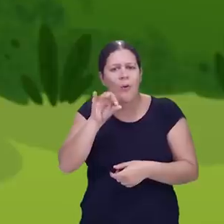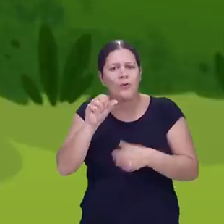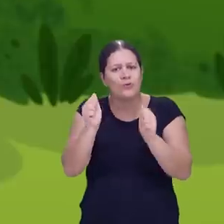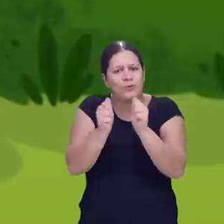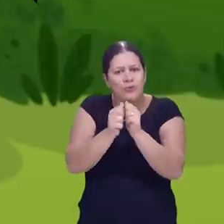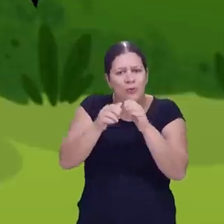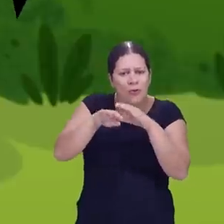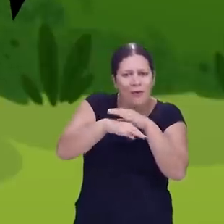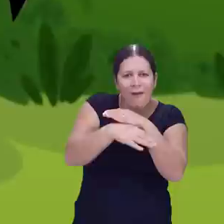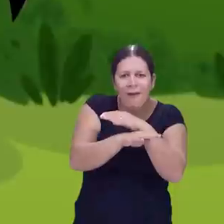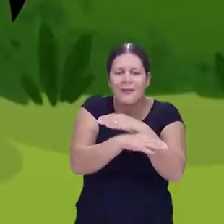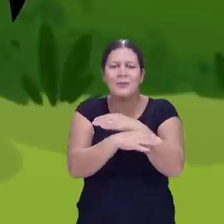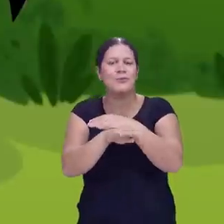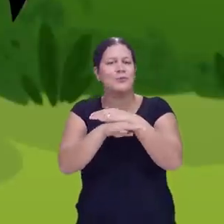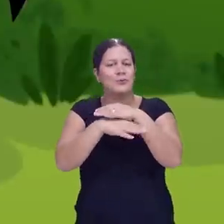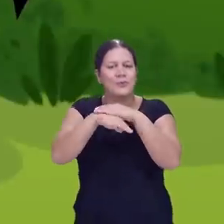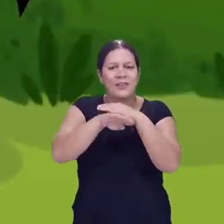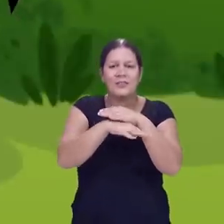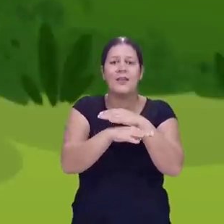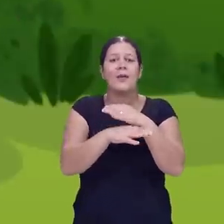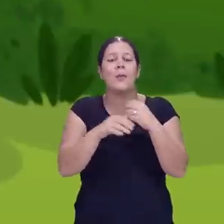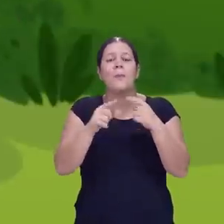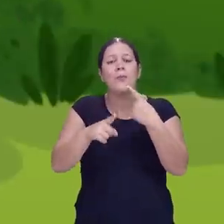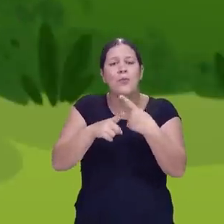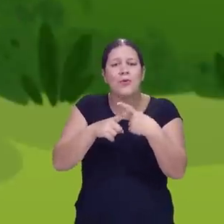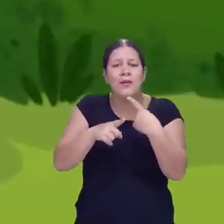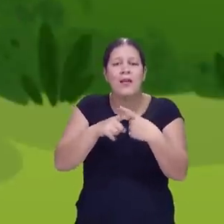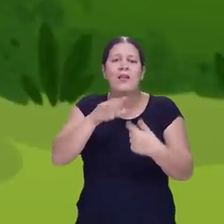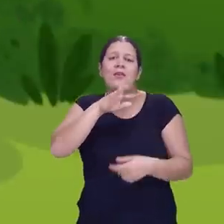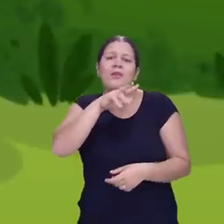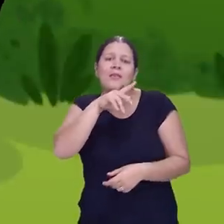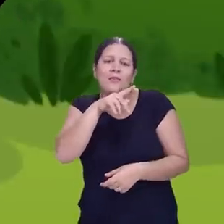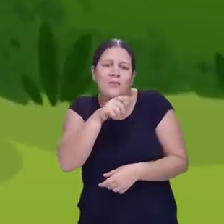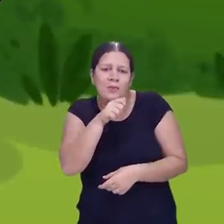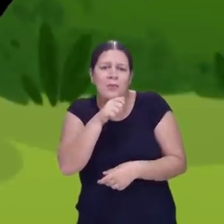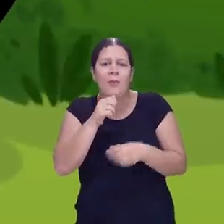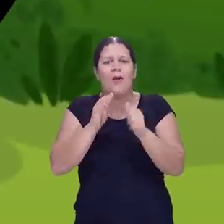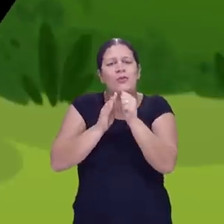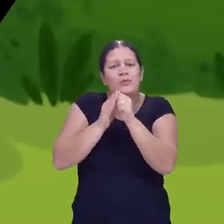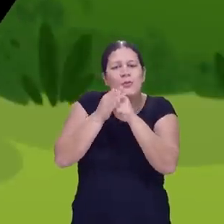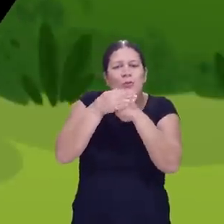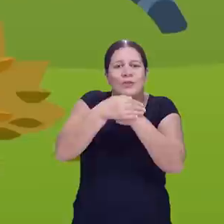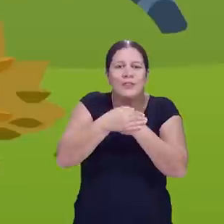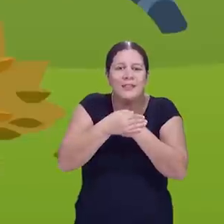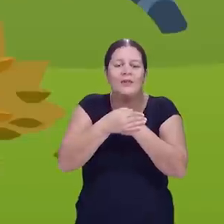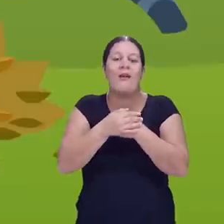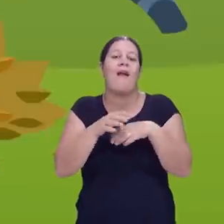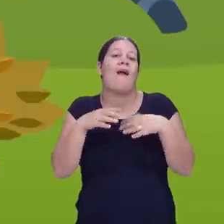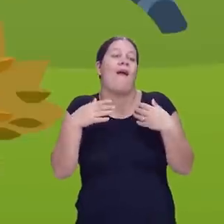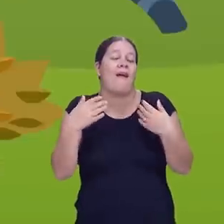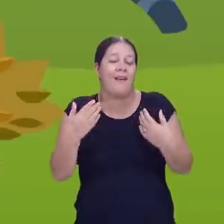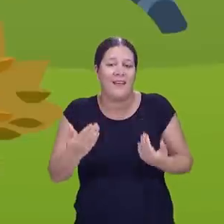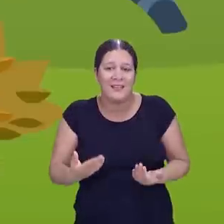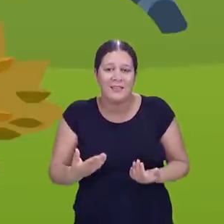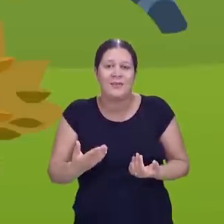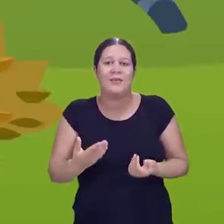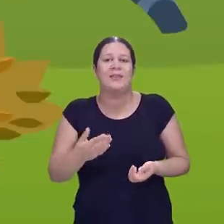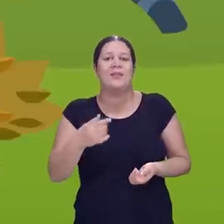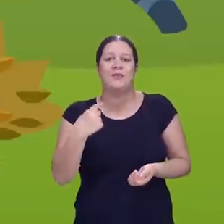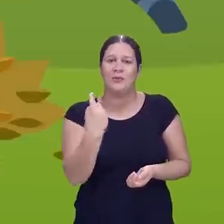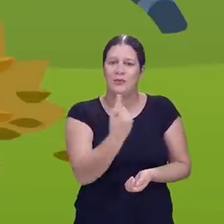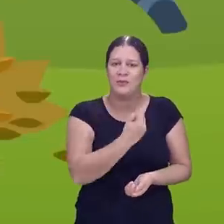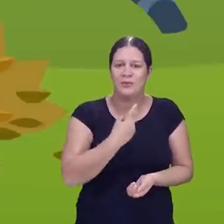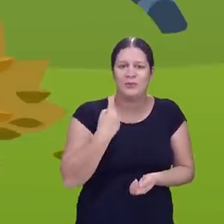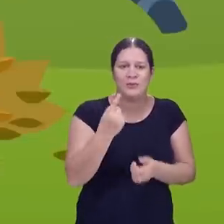cataplufa? Camufla, Júpiter. Camuflagem é quando o animal fica assim, escondido. Ah, será